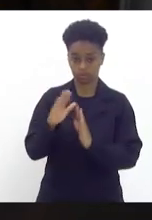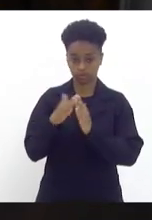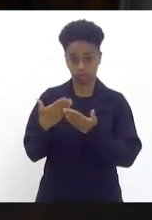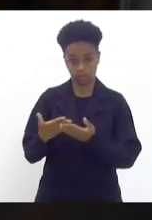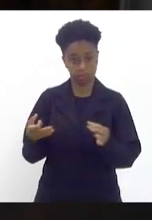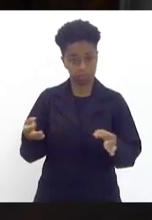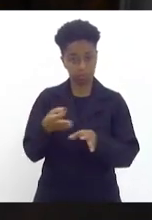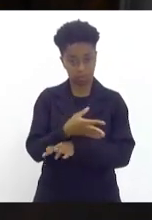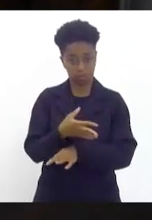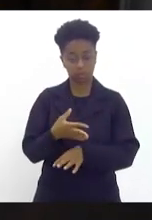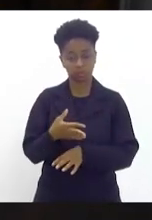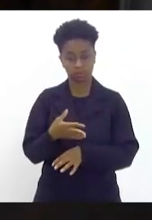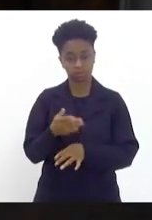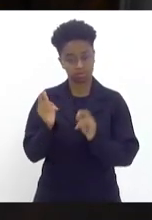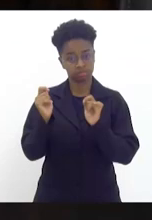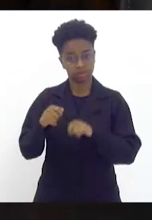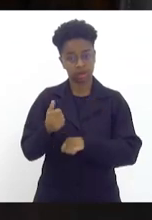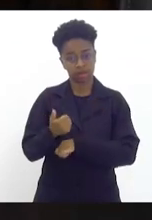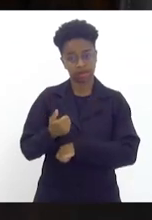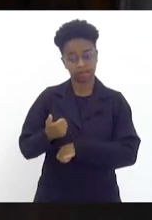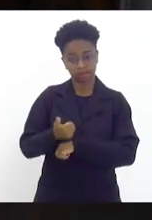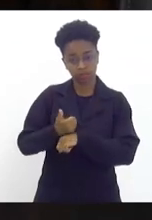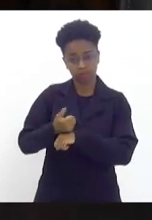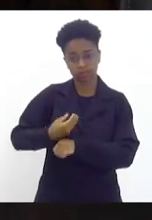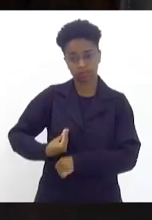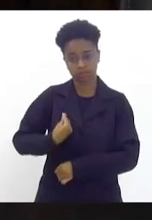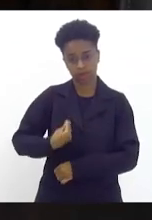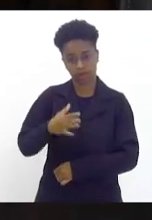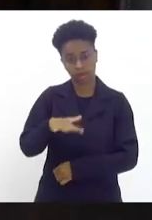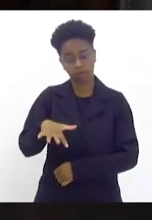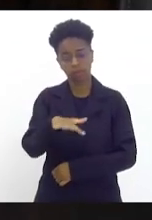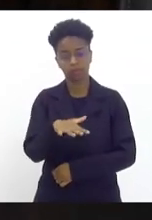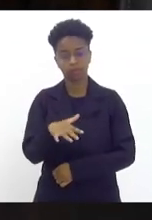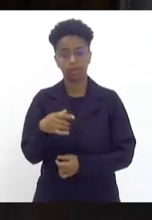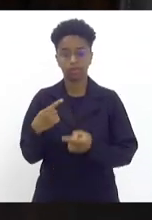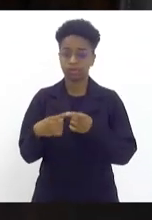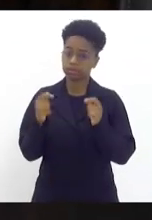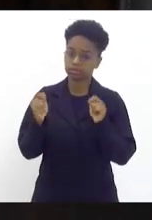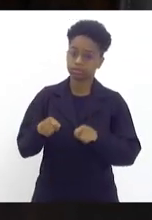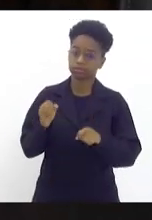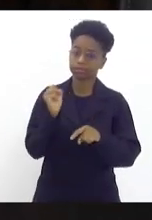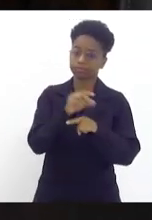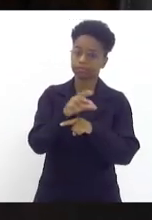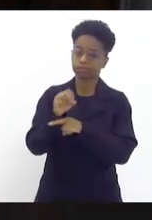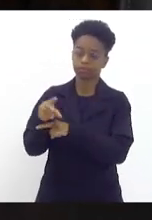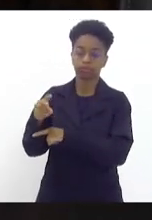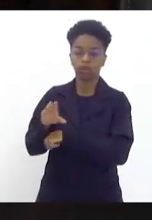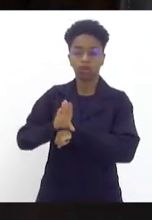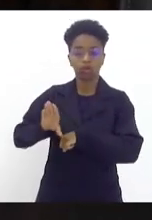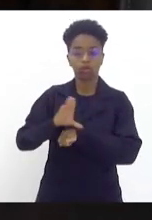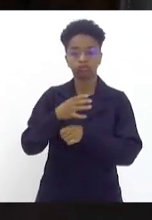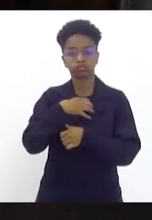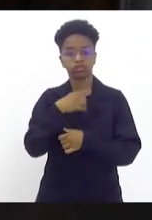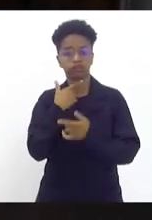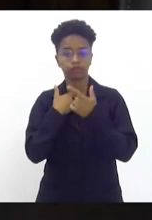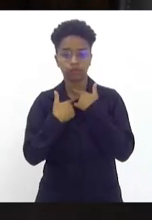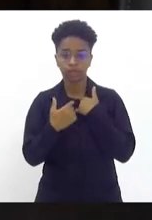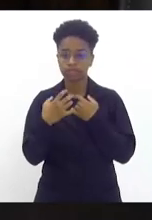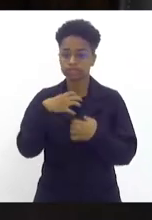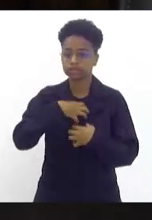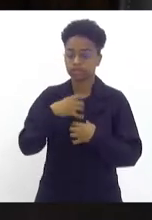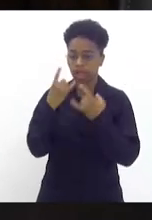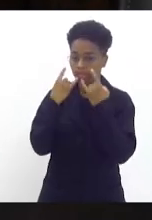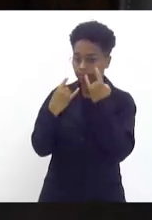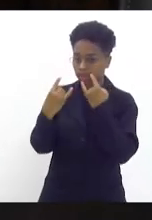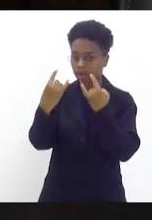preparados para a vida profissional, né, para fazer o curso que ele, né, que ele se sinta atraído e